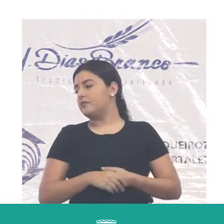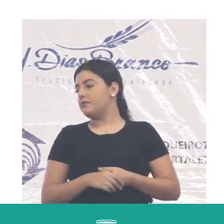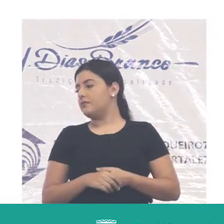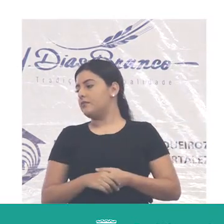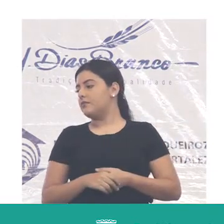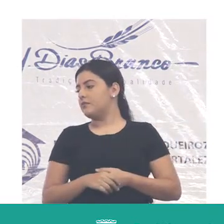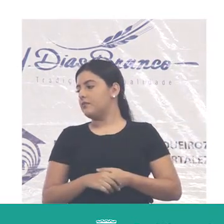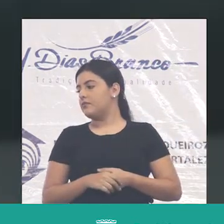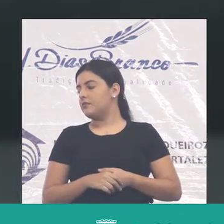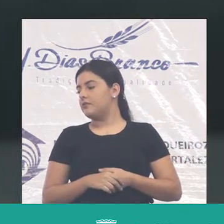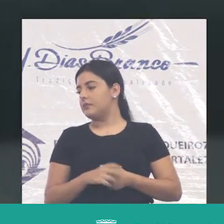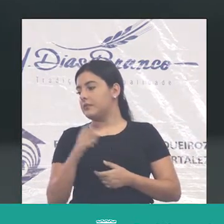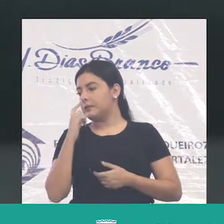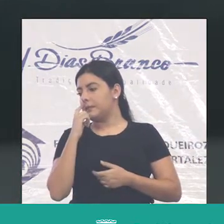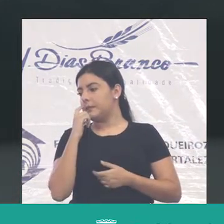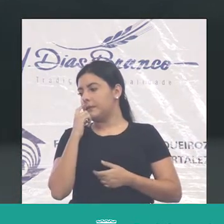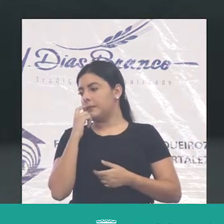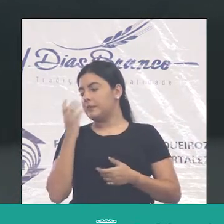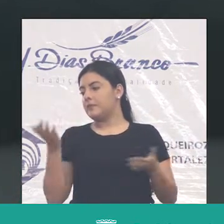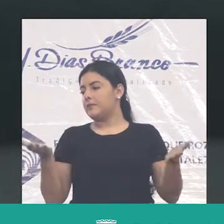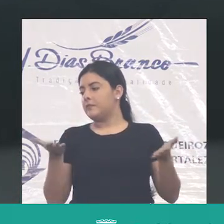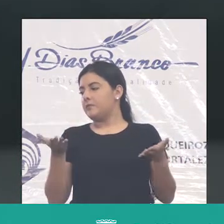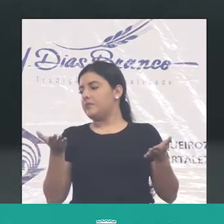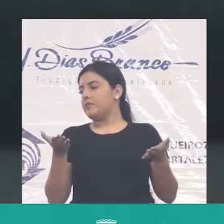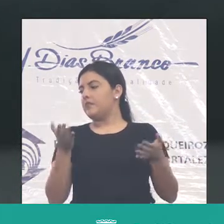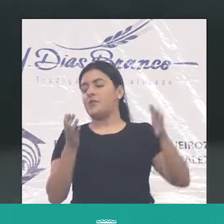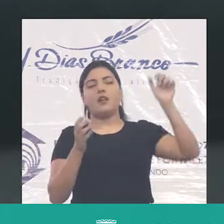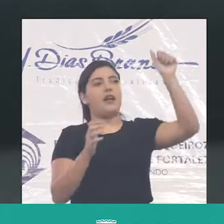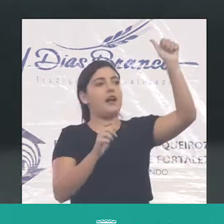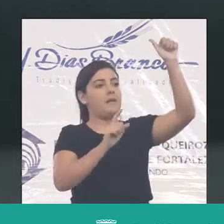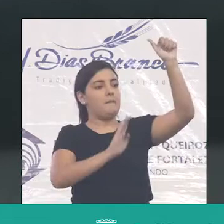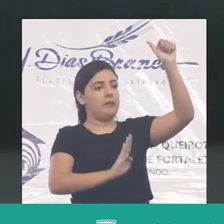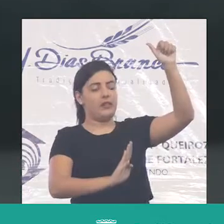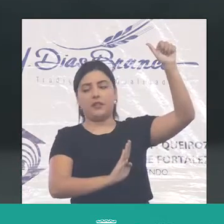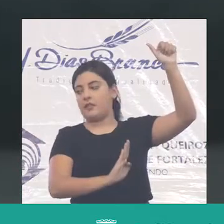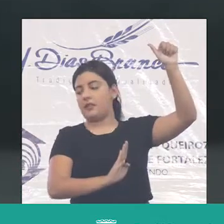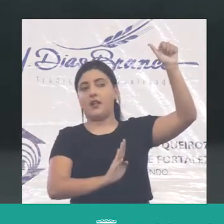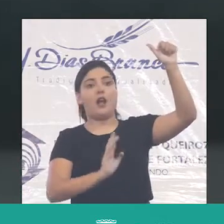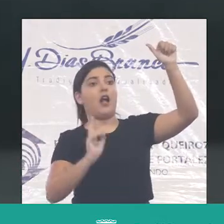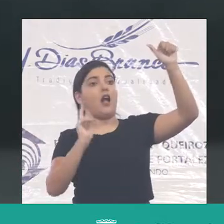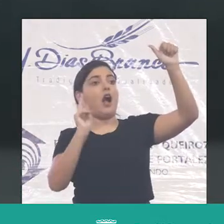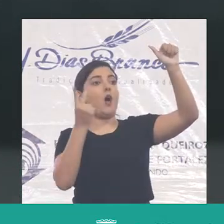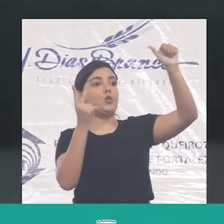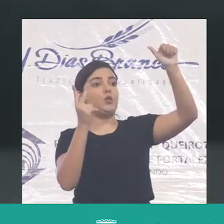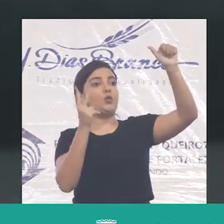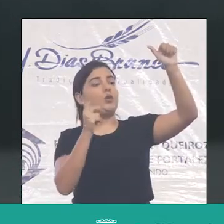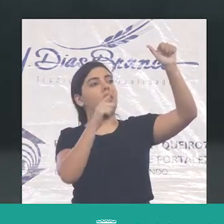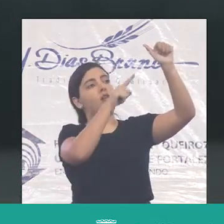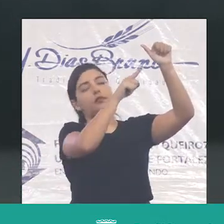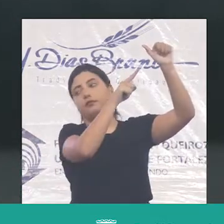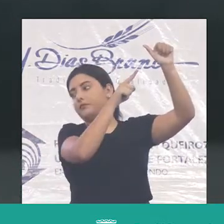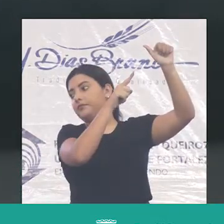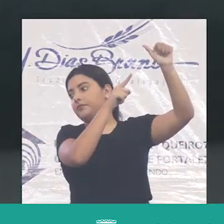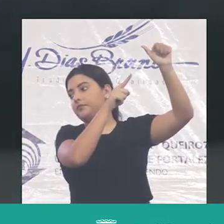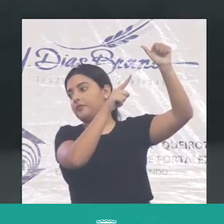a lateral. Eu vou traçar o segmento AB, ó, a altura da figura. Olha a altura onde é que ela